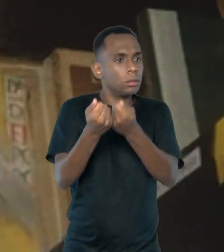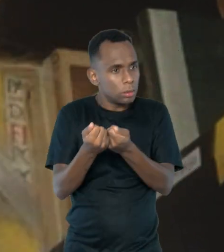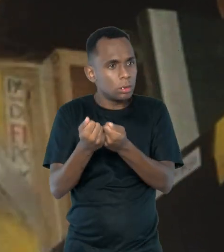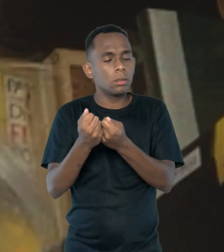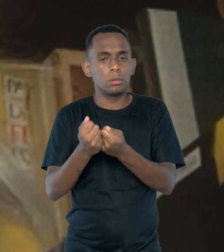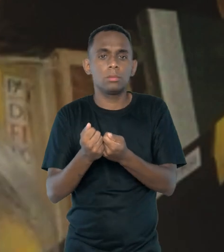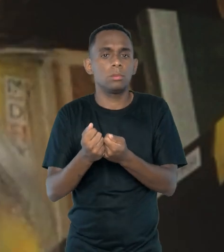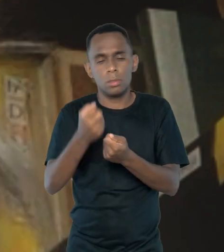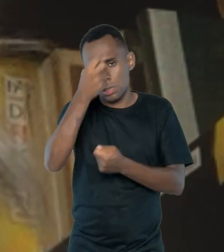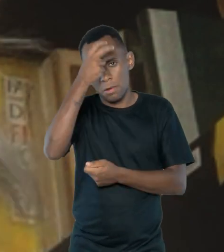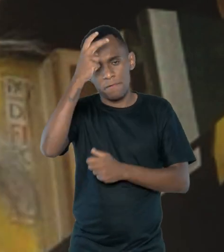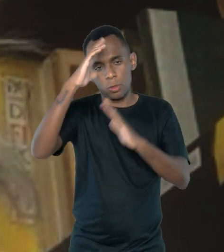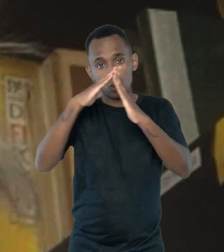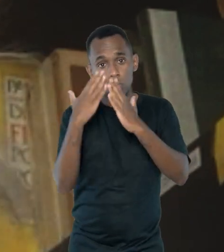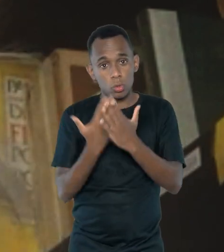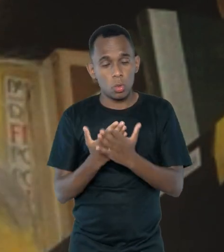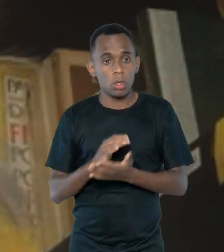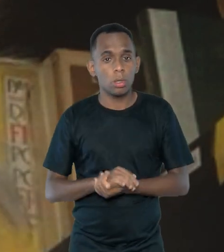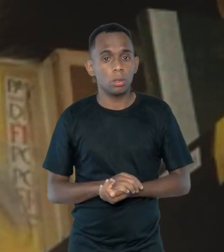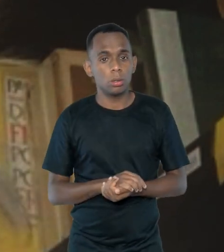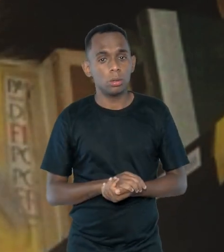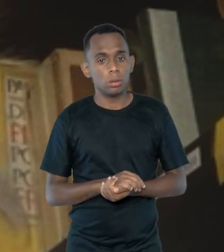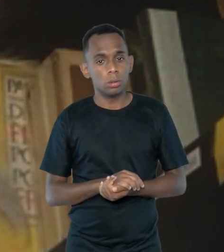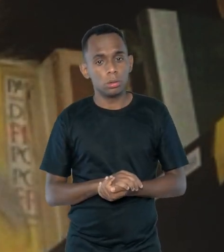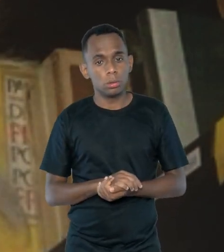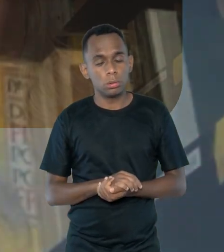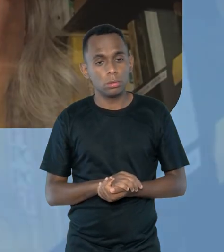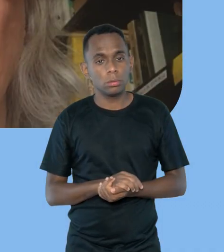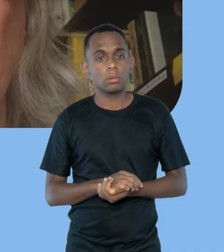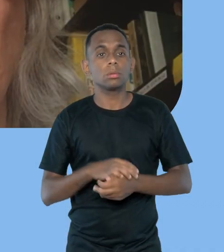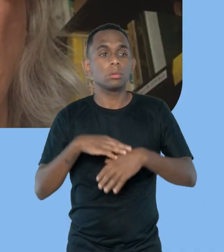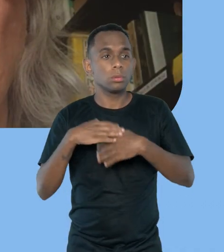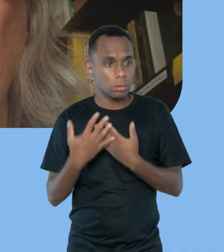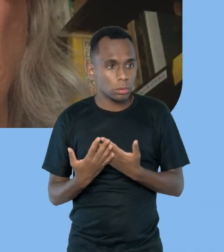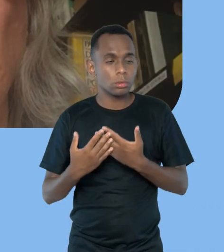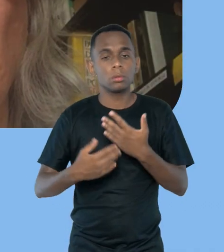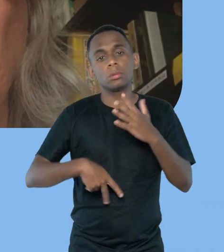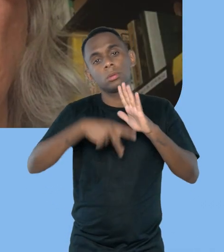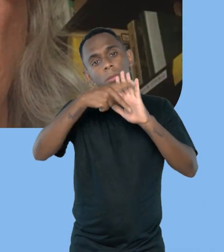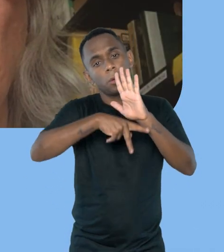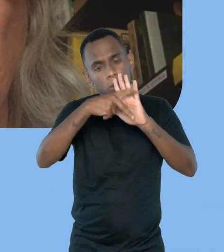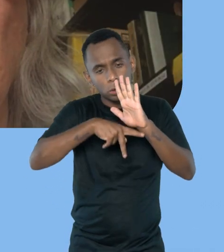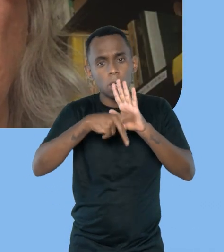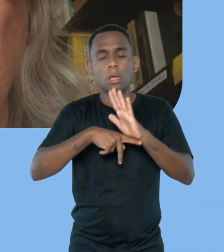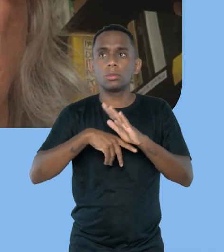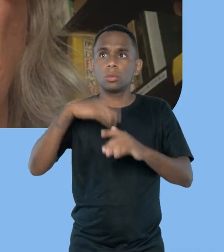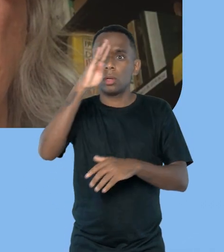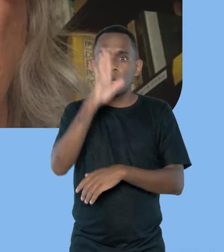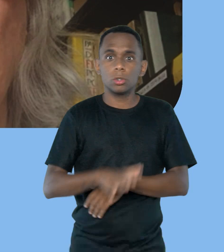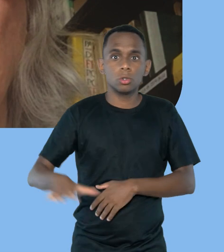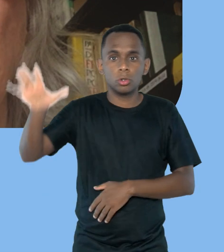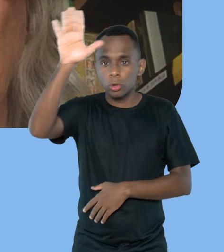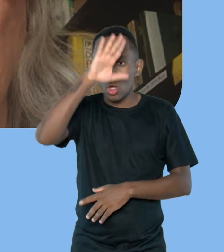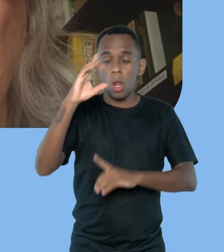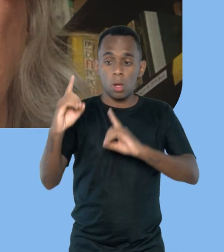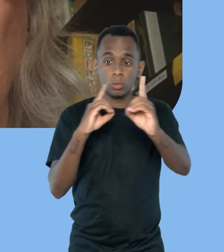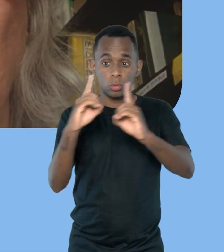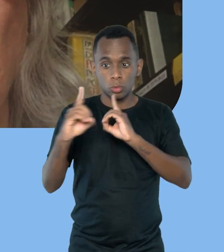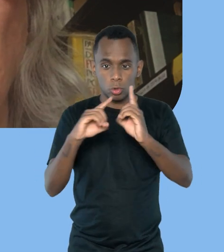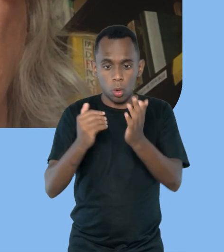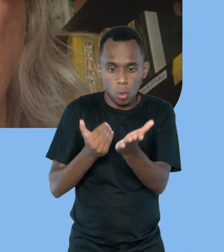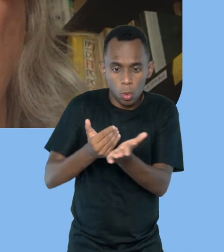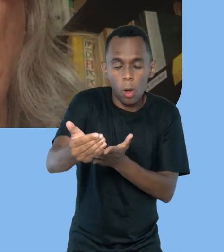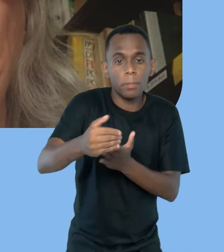a rede municipal. E agora vamos falar da entrada do Programa Nacional do Livro Didático, quando ele chega nas